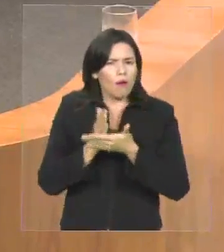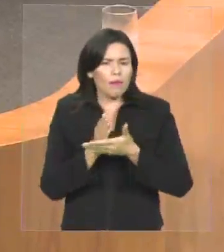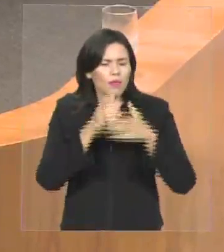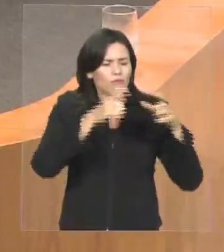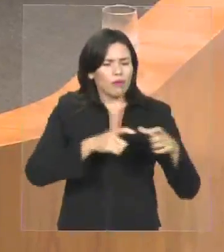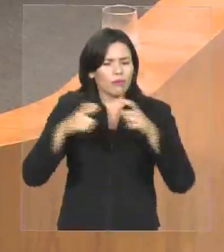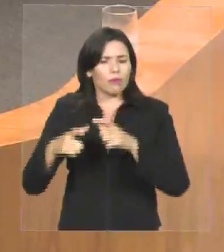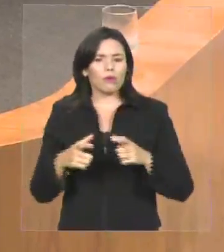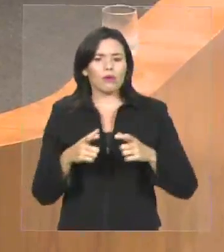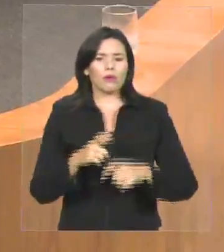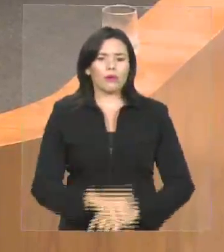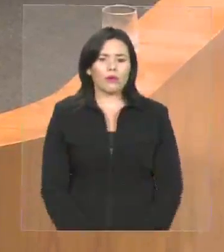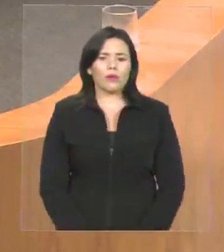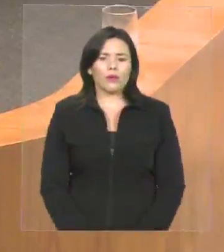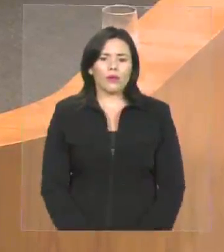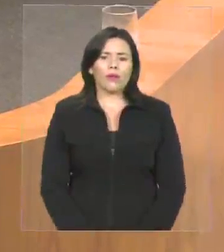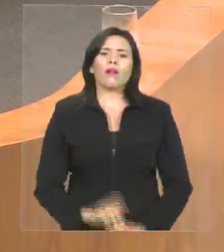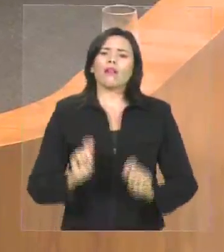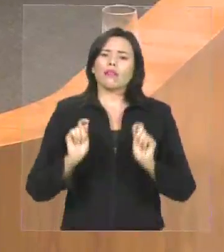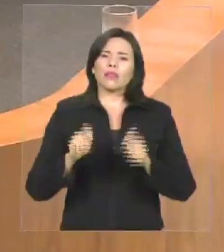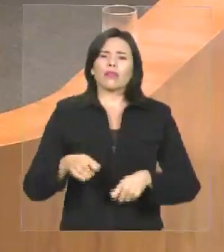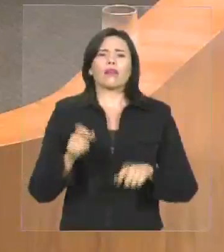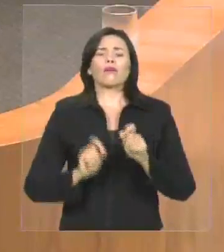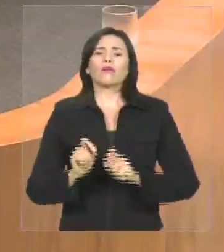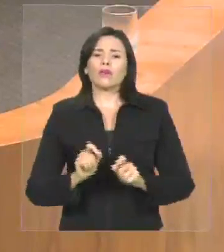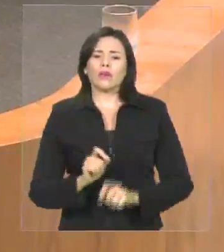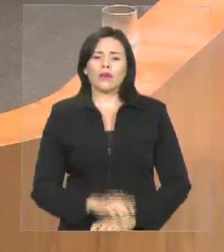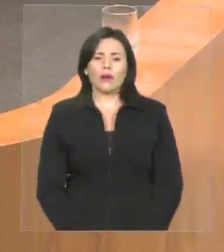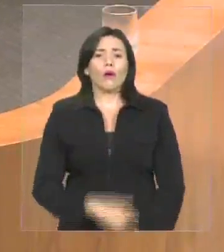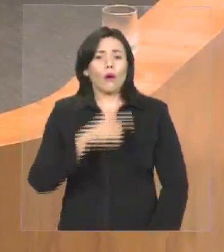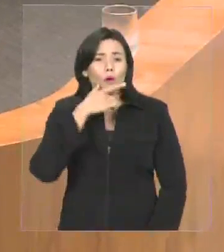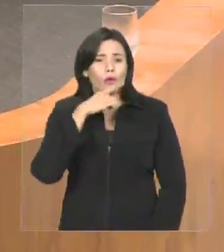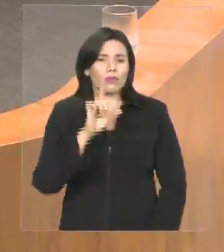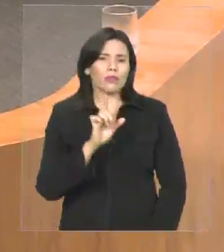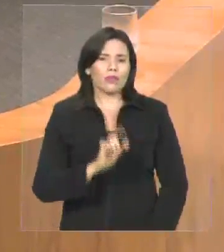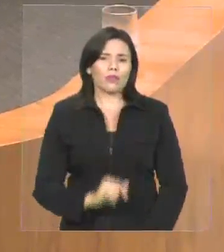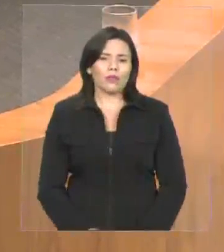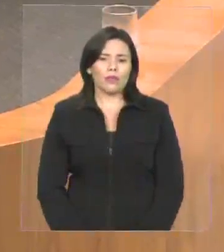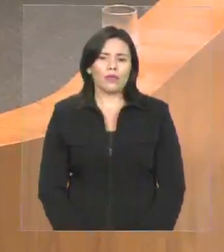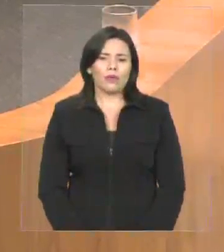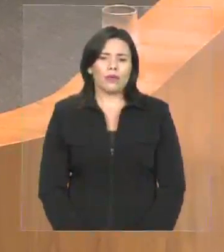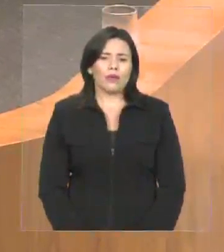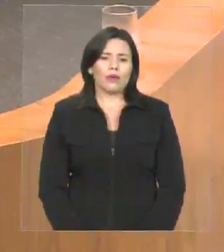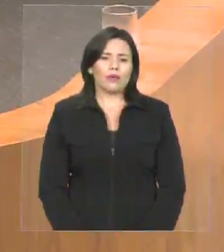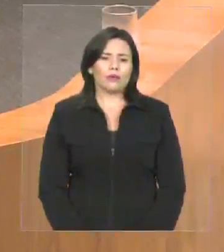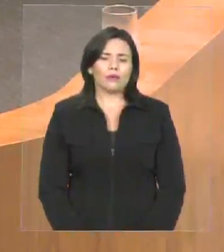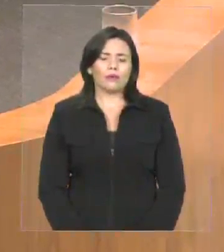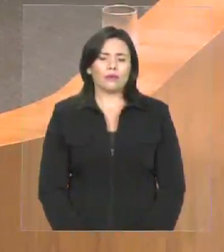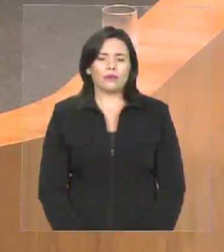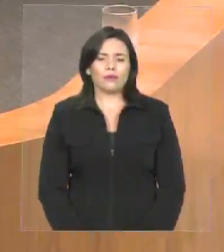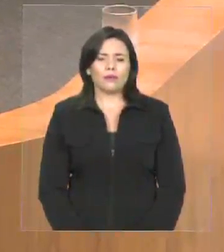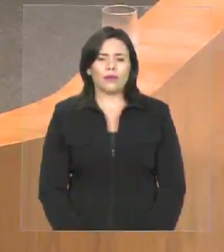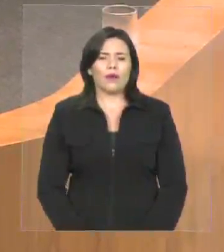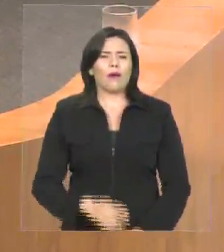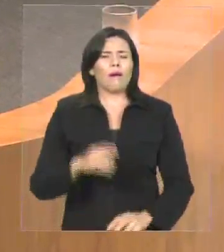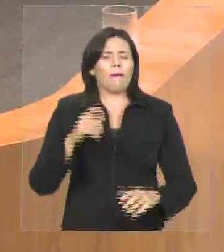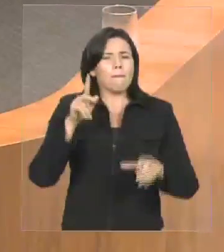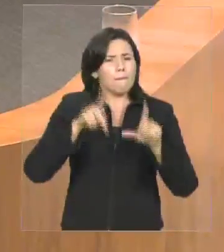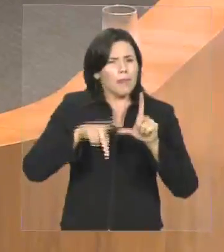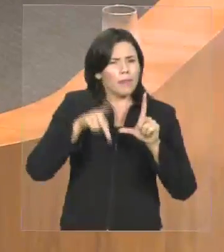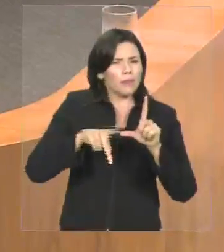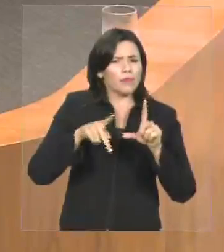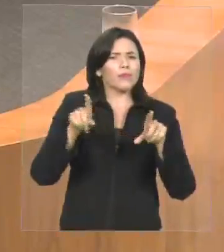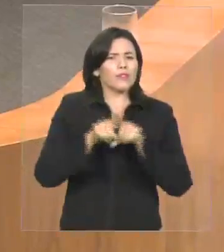o contingente populacional necessário para que tanto Paço Lumiar e até Raposa, quem sabe, mas principalmente Paço